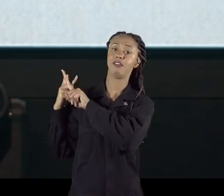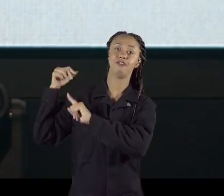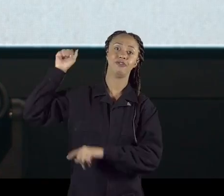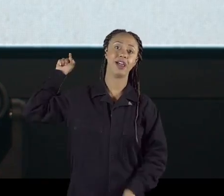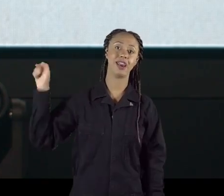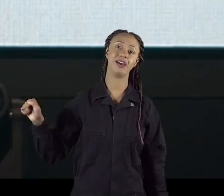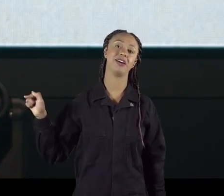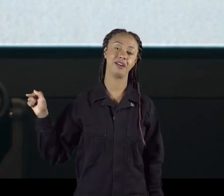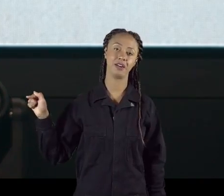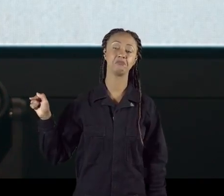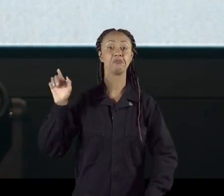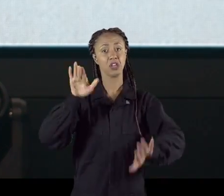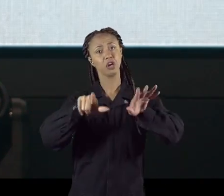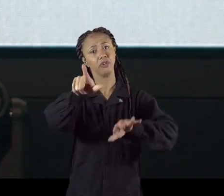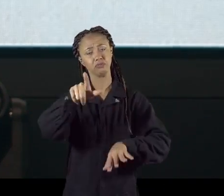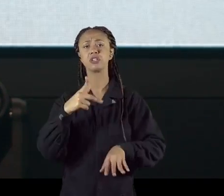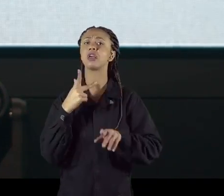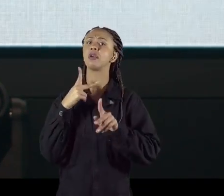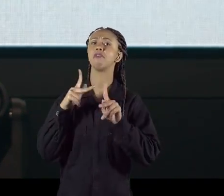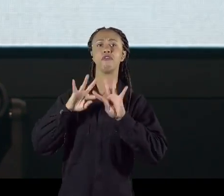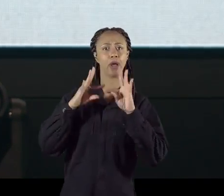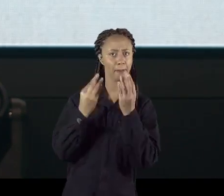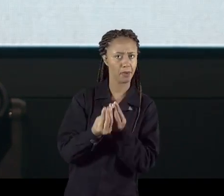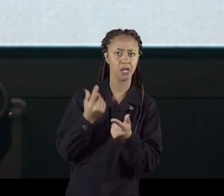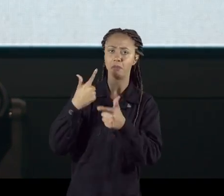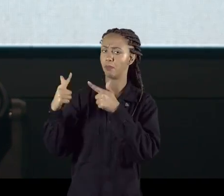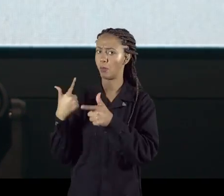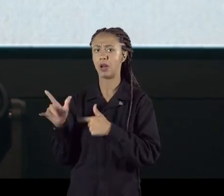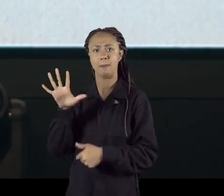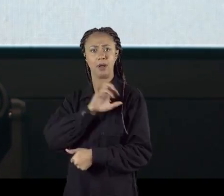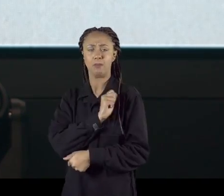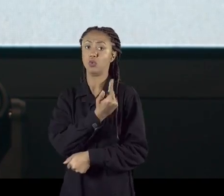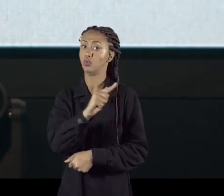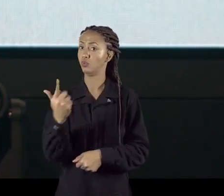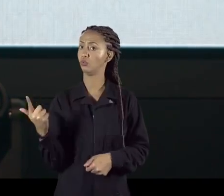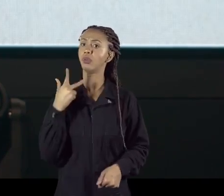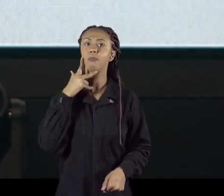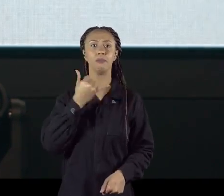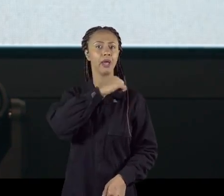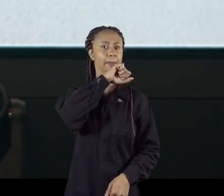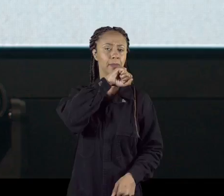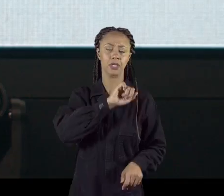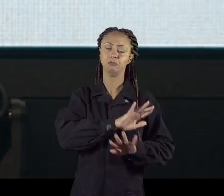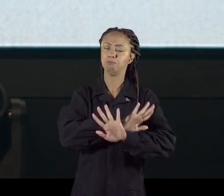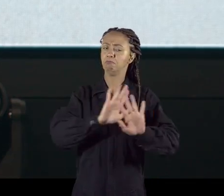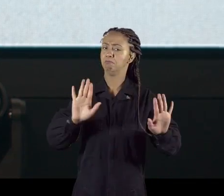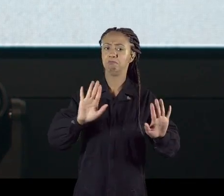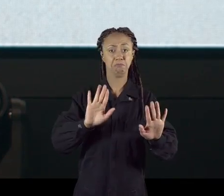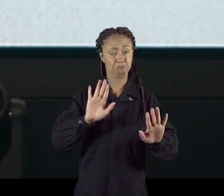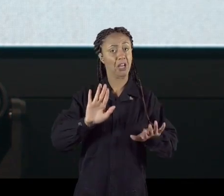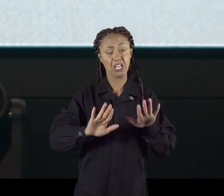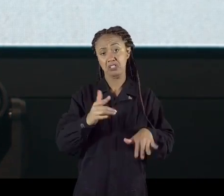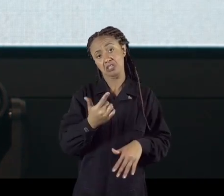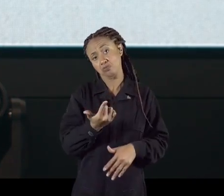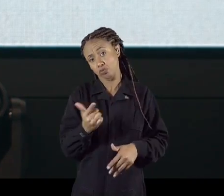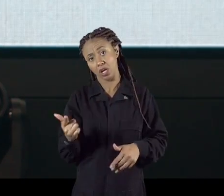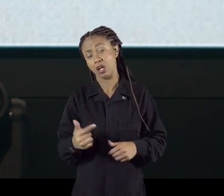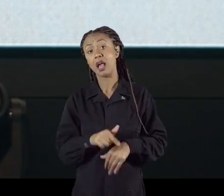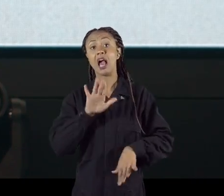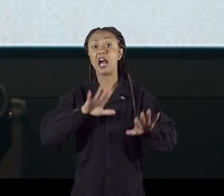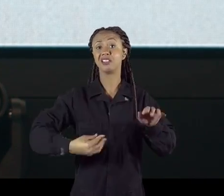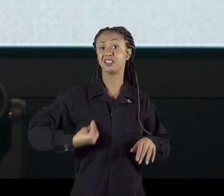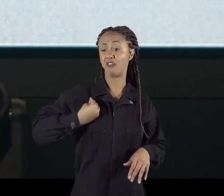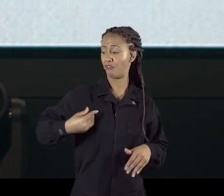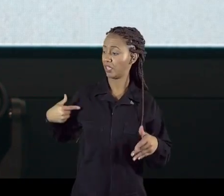e talvez o teu pai não tenha te amado talvez a tua mãe não tenha chamado e talvez a vida